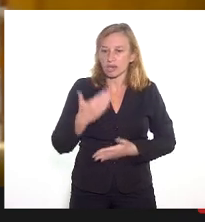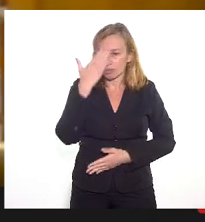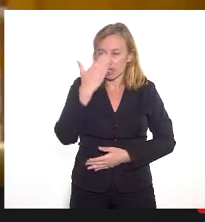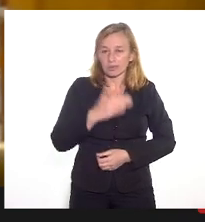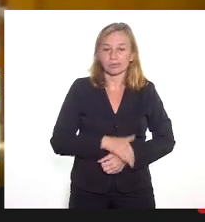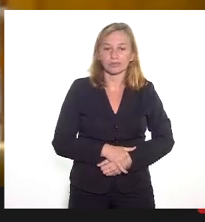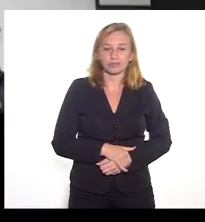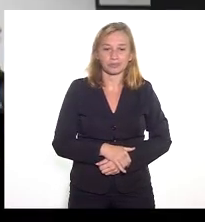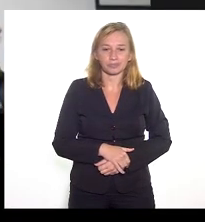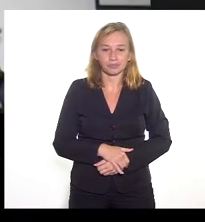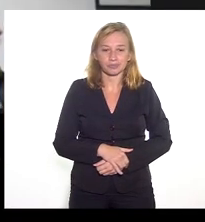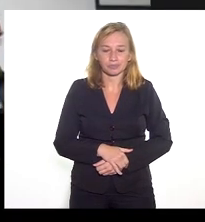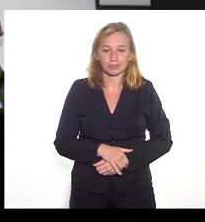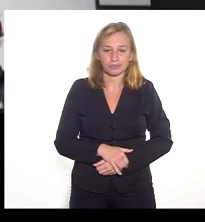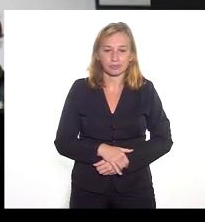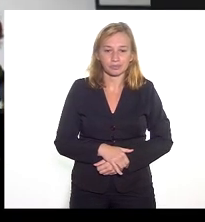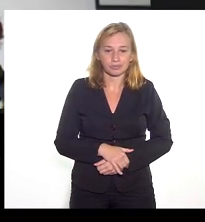obrigada.